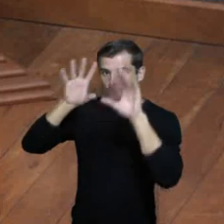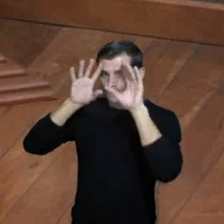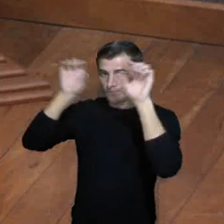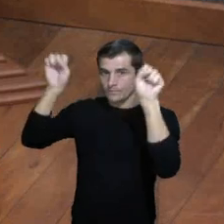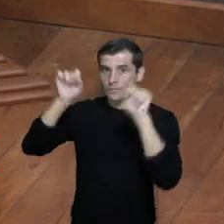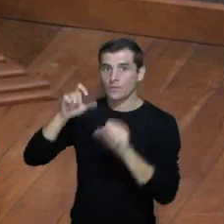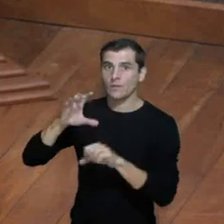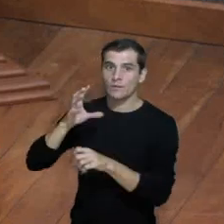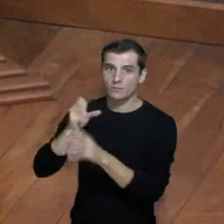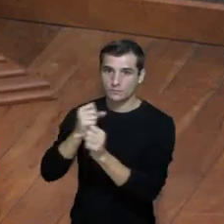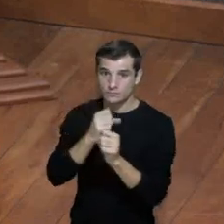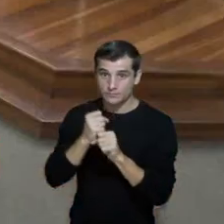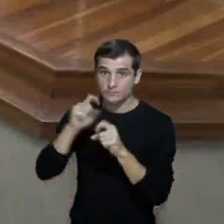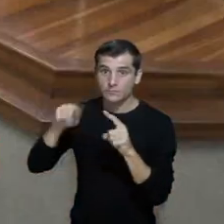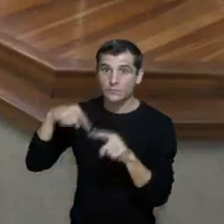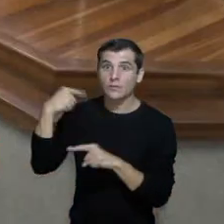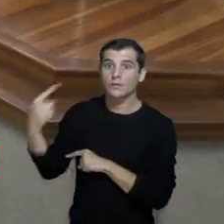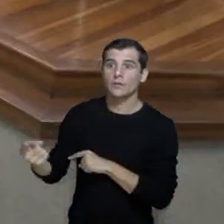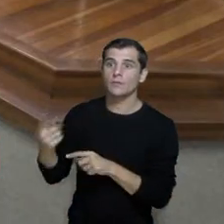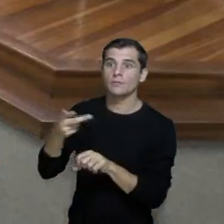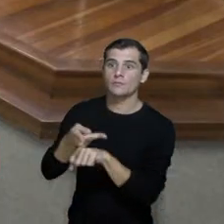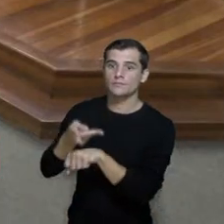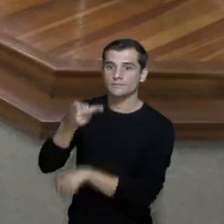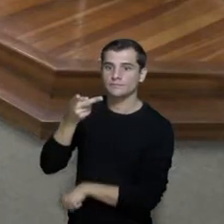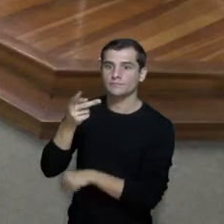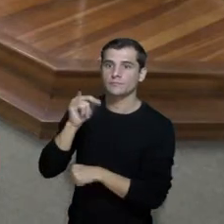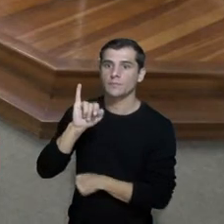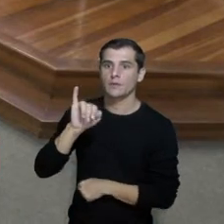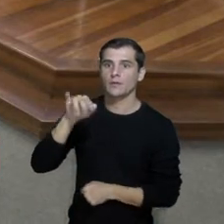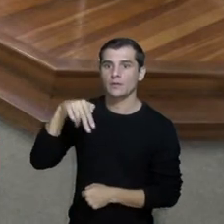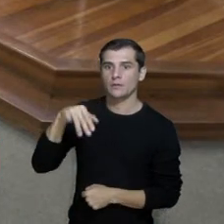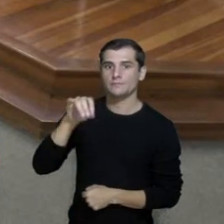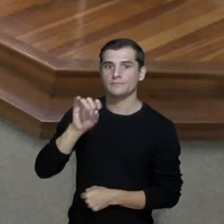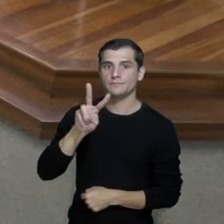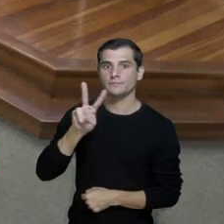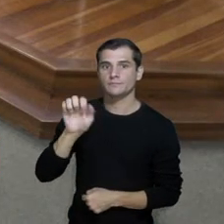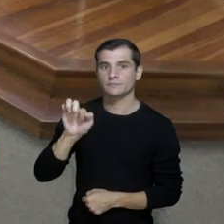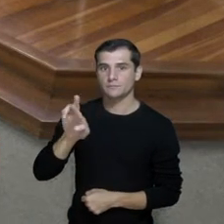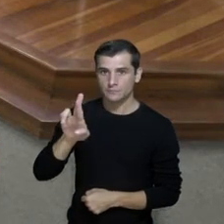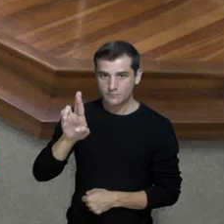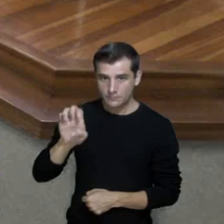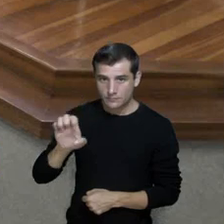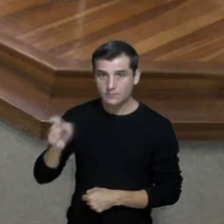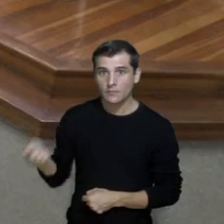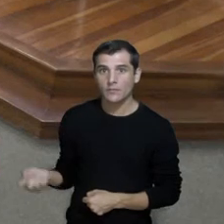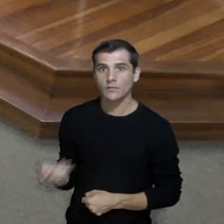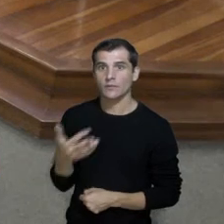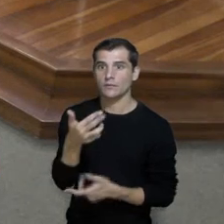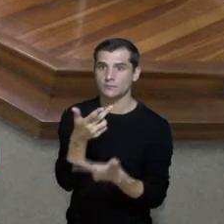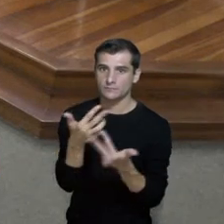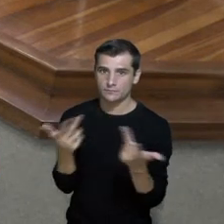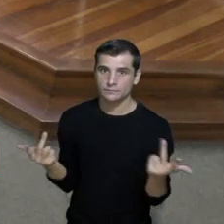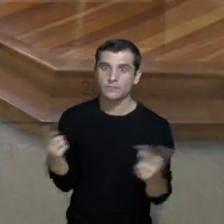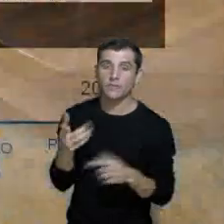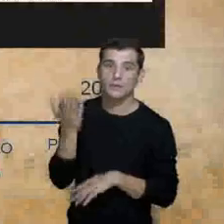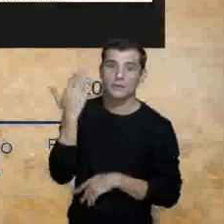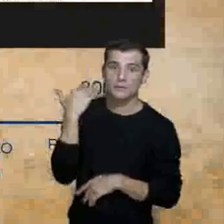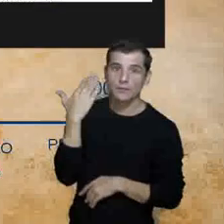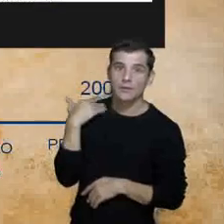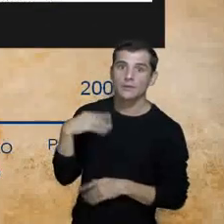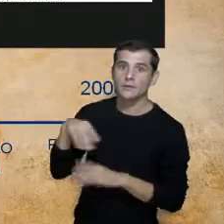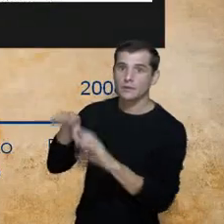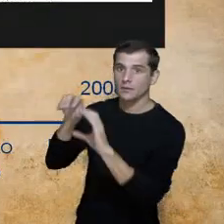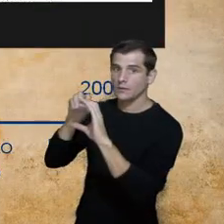em 2005 primeira colocação na categoria Ministério Público isso abriu a porta aí a própria Rede Globo à época foi parceira do